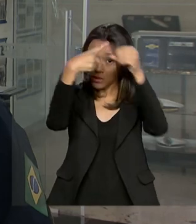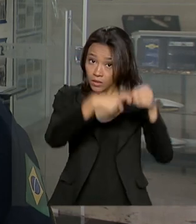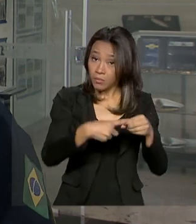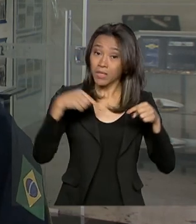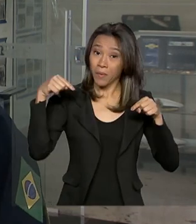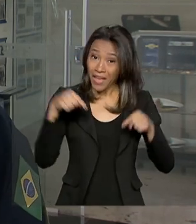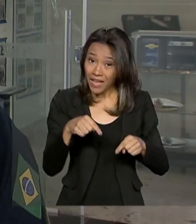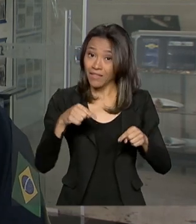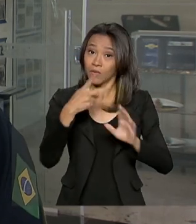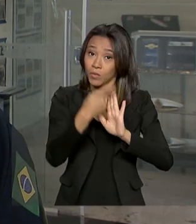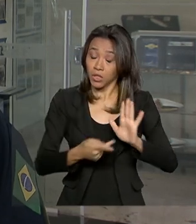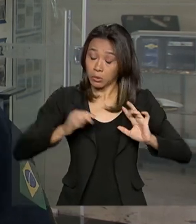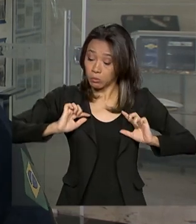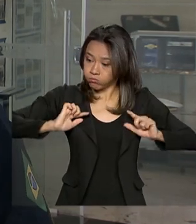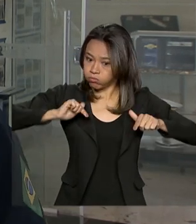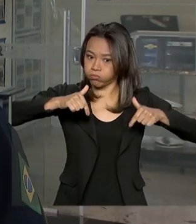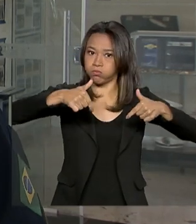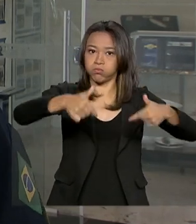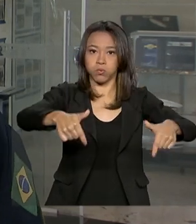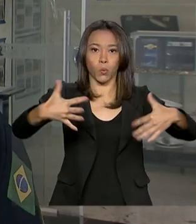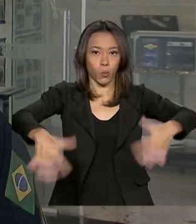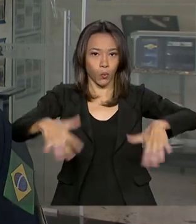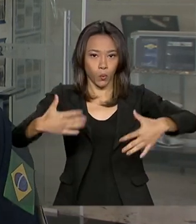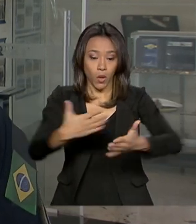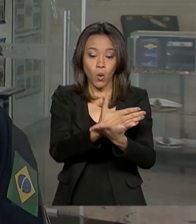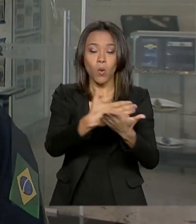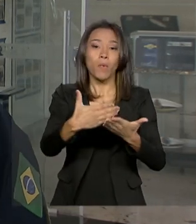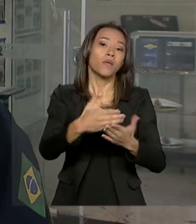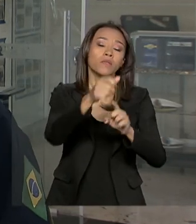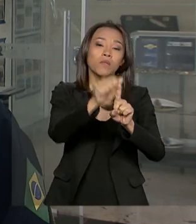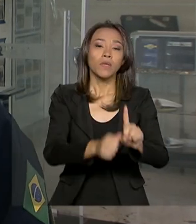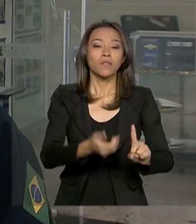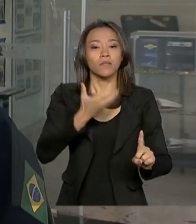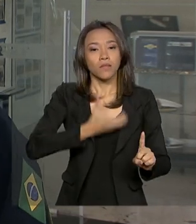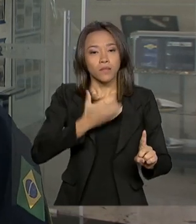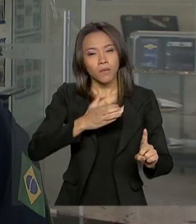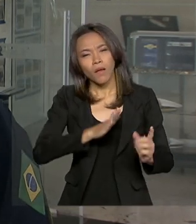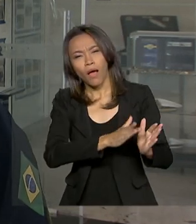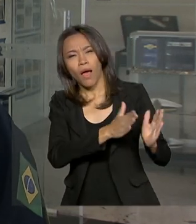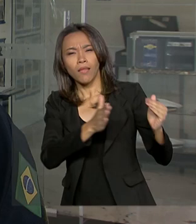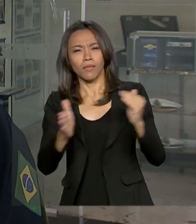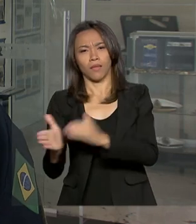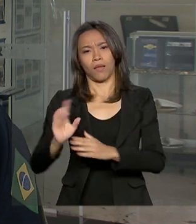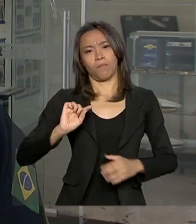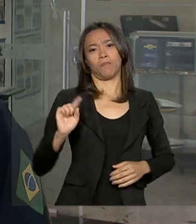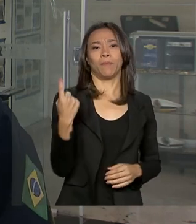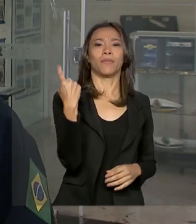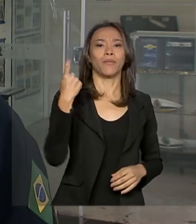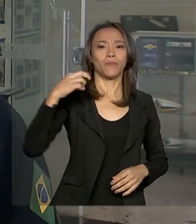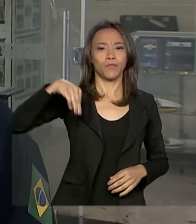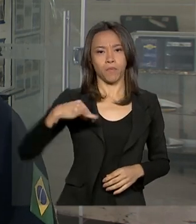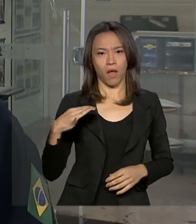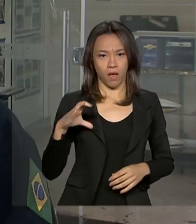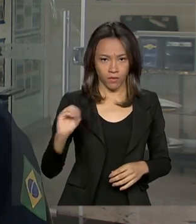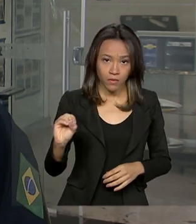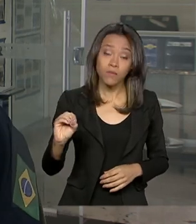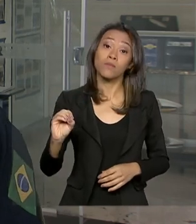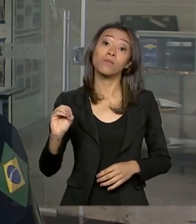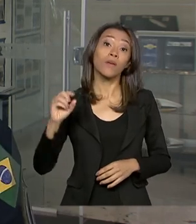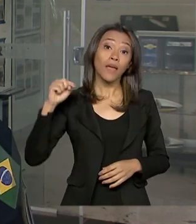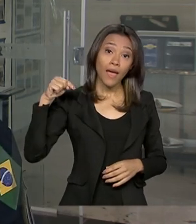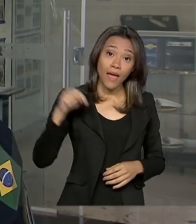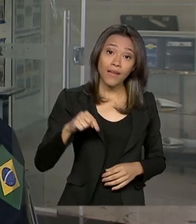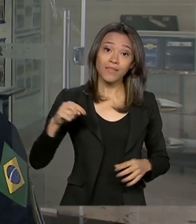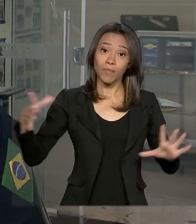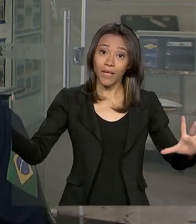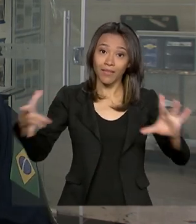a maior operação ela começa já agora em dezembro e vai até o dia 1º de março e o principal diferencial dela em relação às demais a